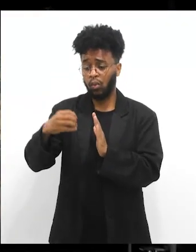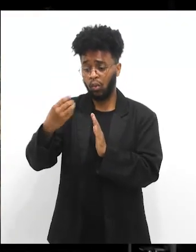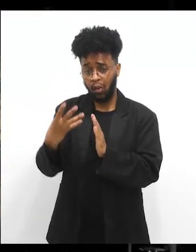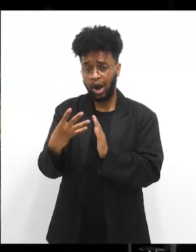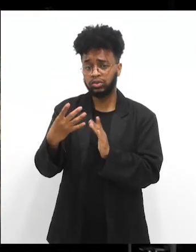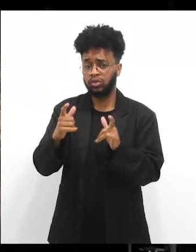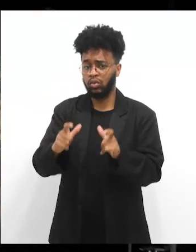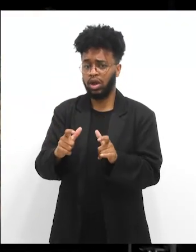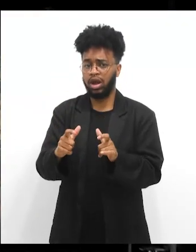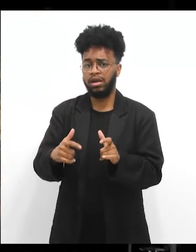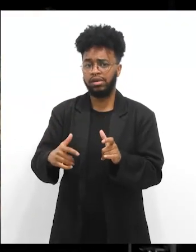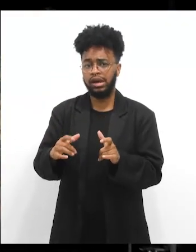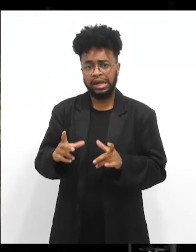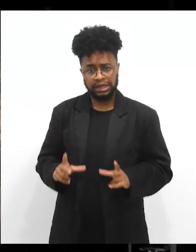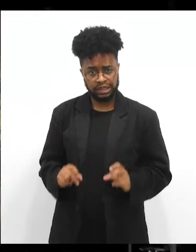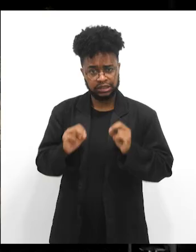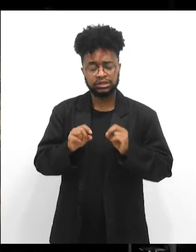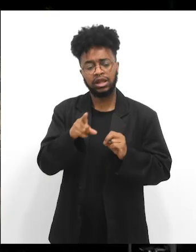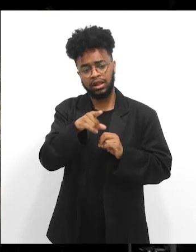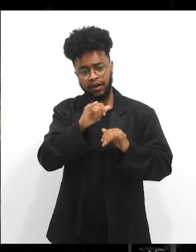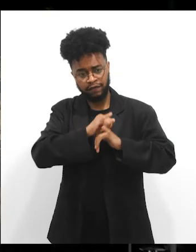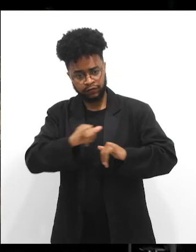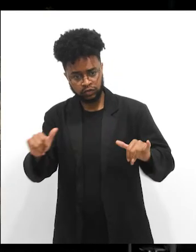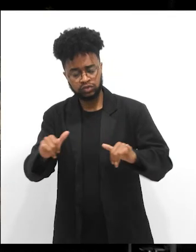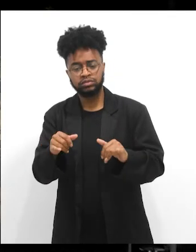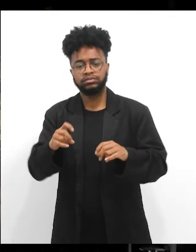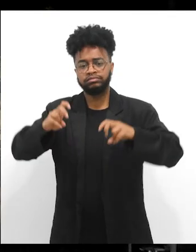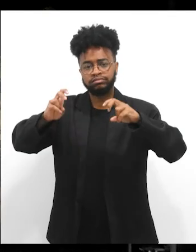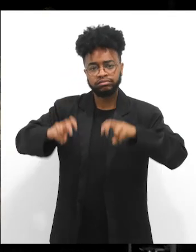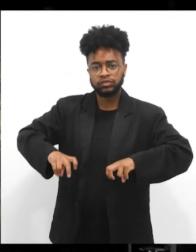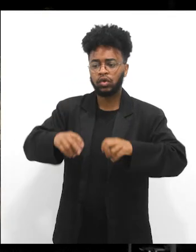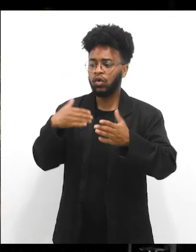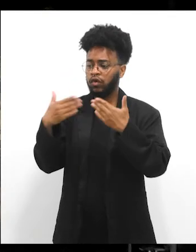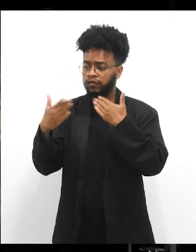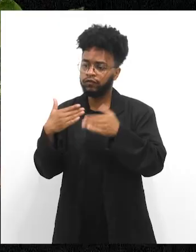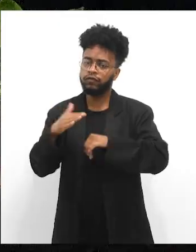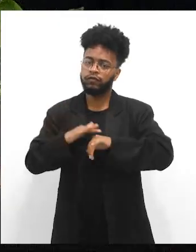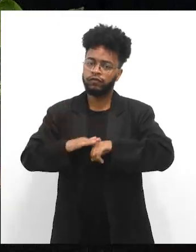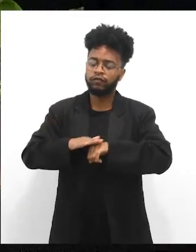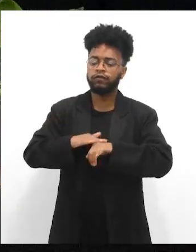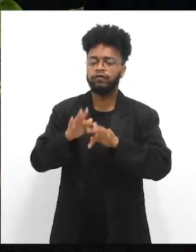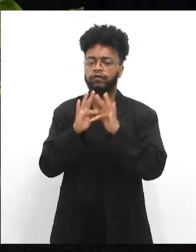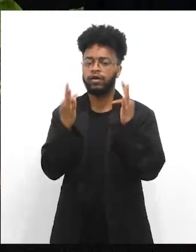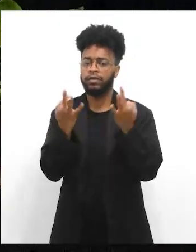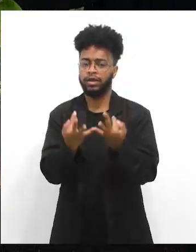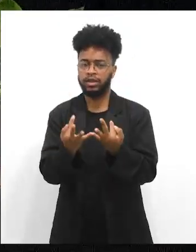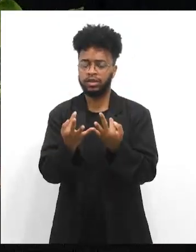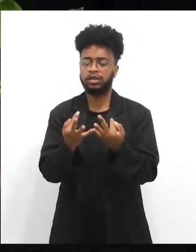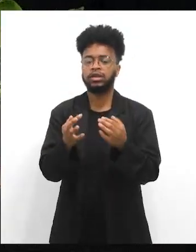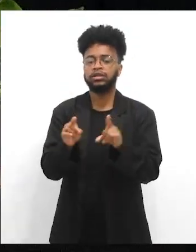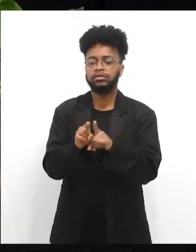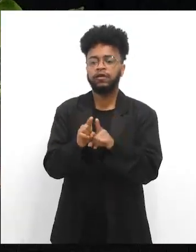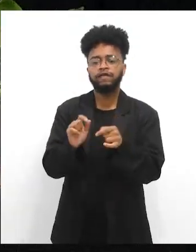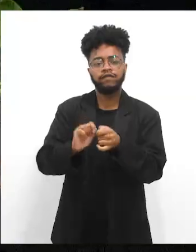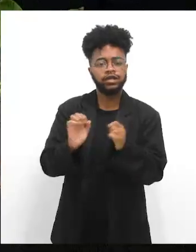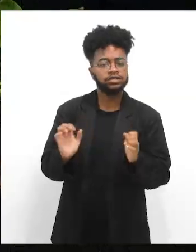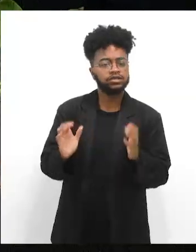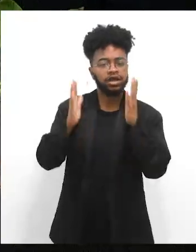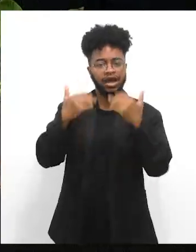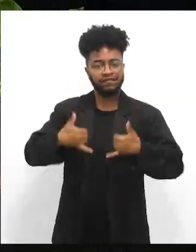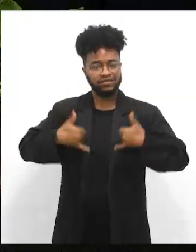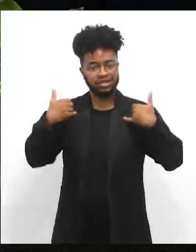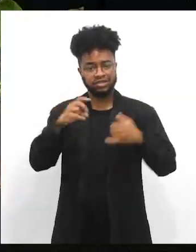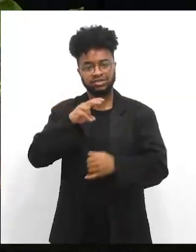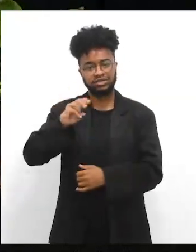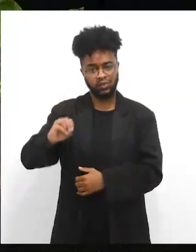mais 4 nódulos, lugares diferentes, ela avisou, ela sentava com a família, ela conversava, ela fez